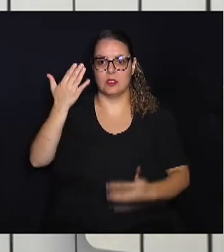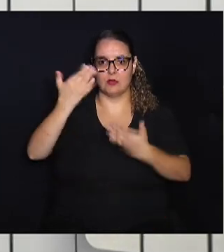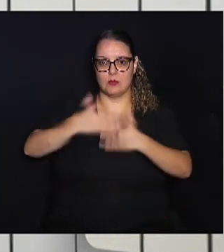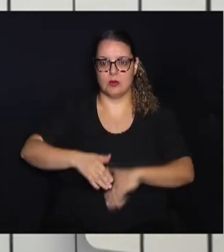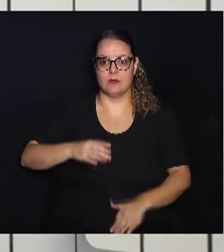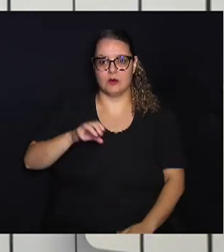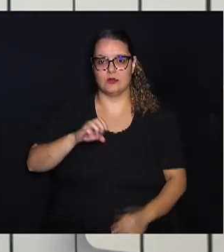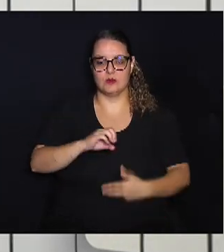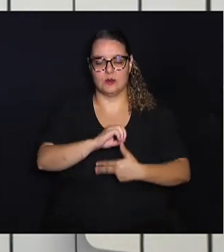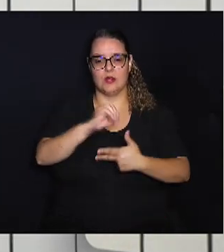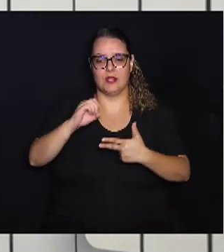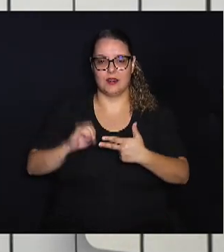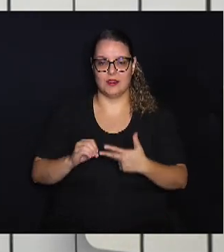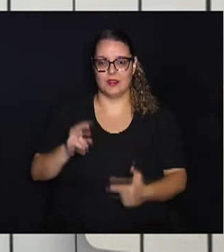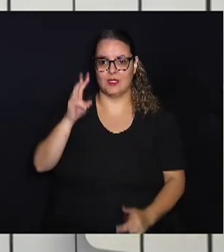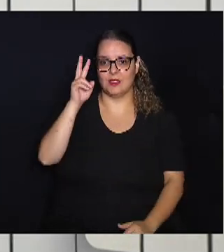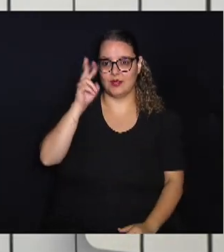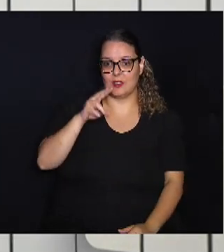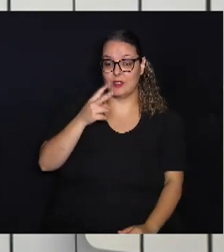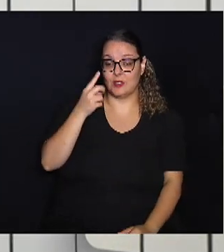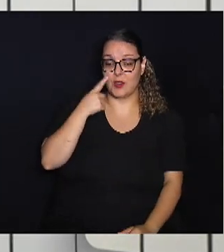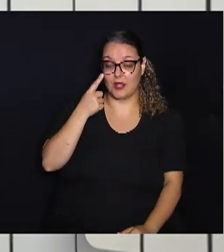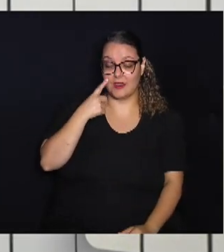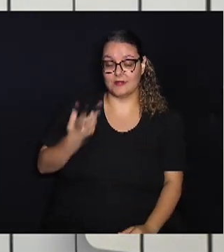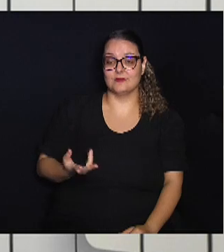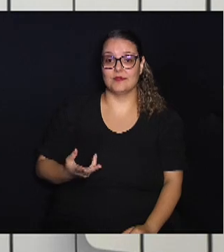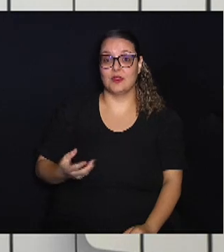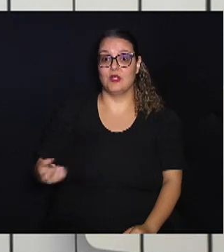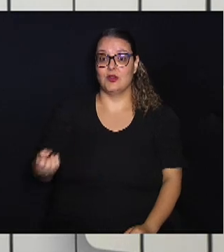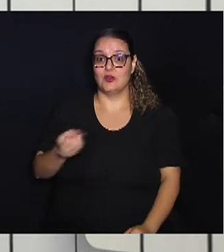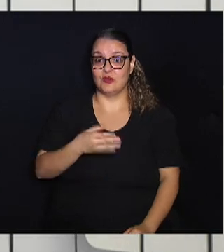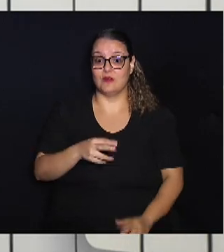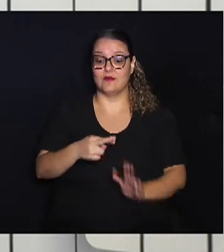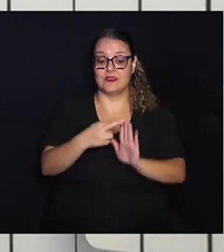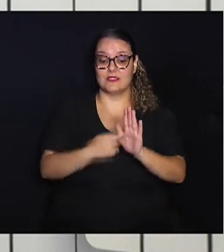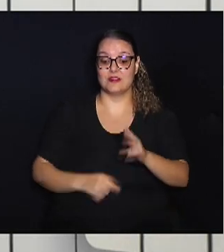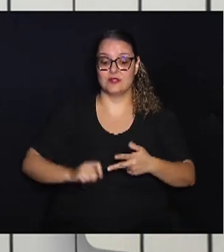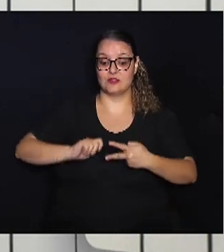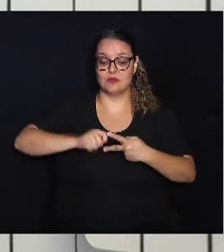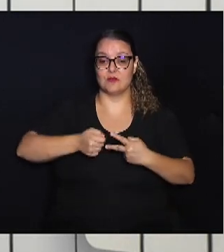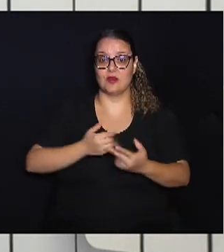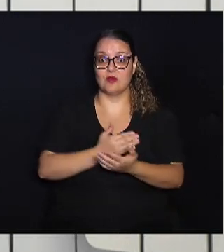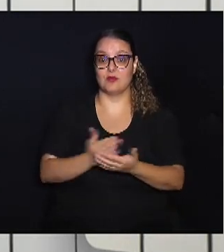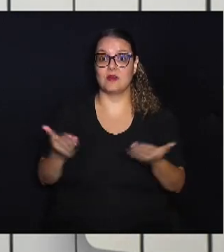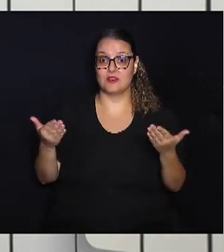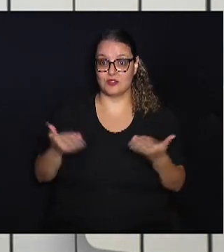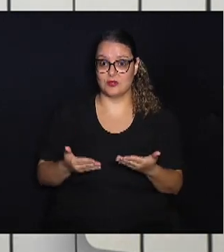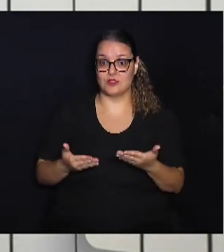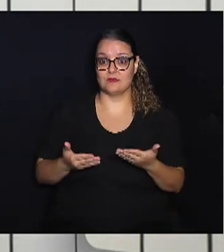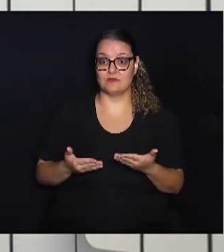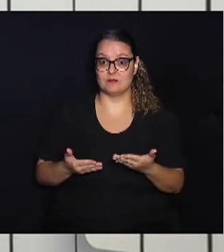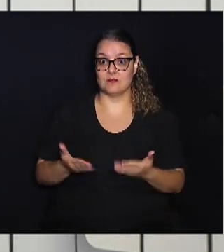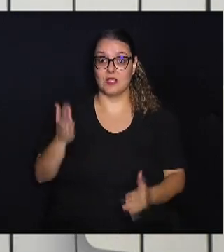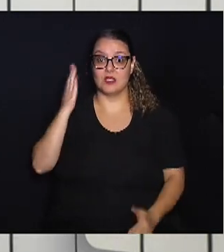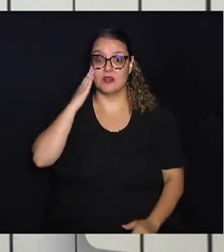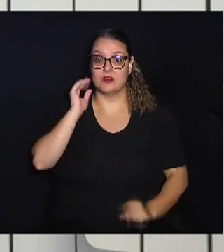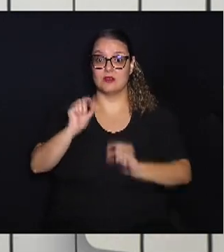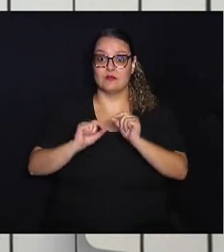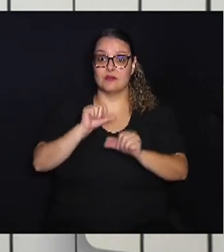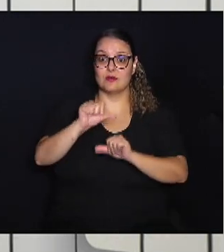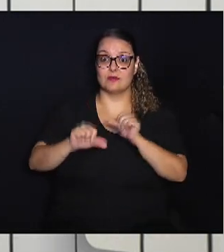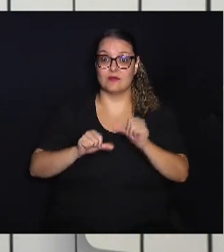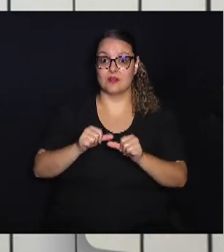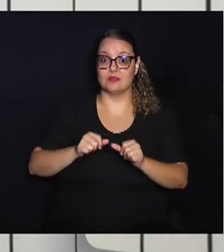Enem. E olha só, novas regras do Pix começam a valer a partir de hoje. Saiba o que muda